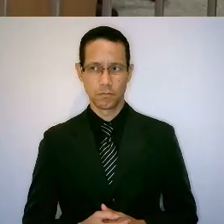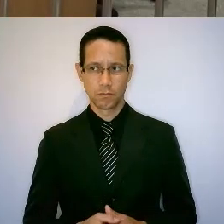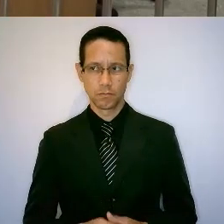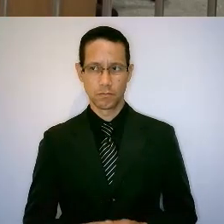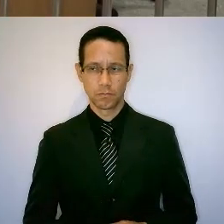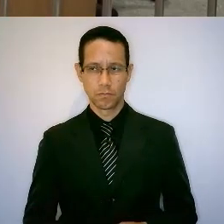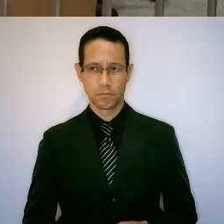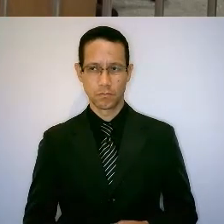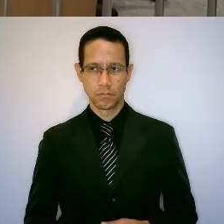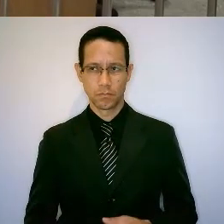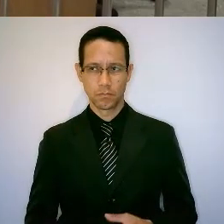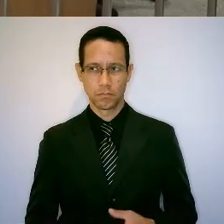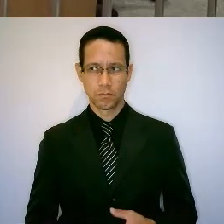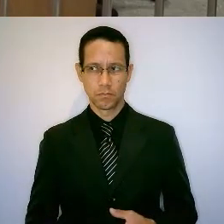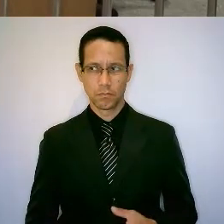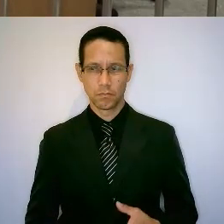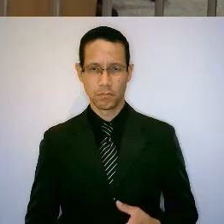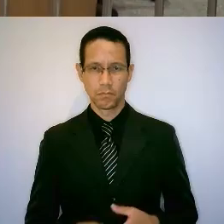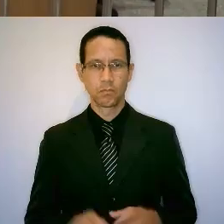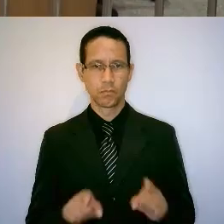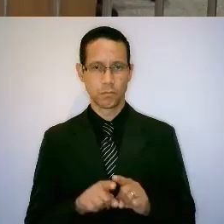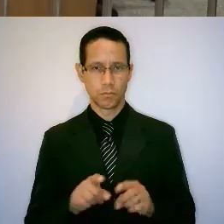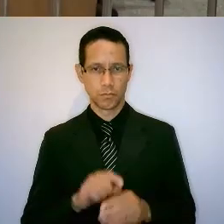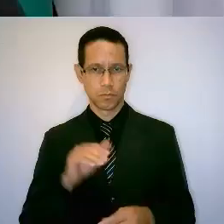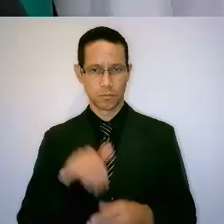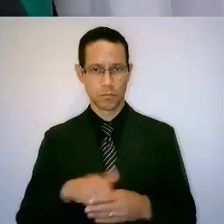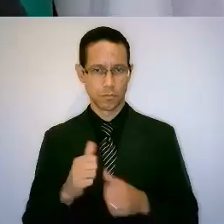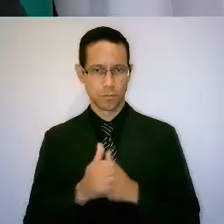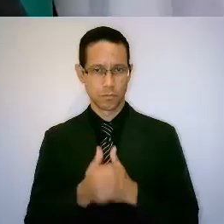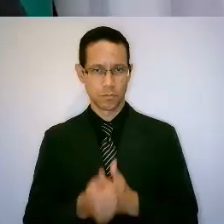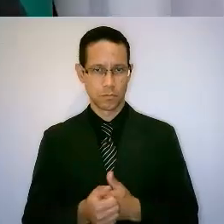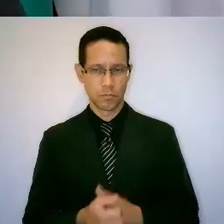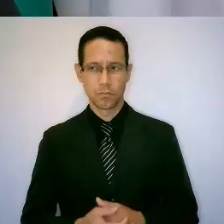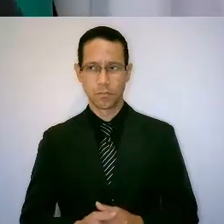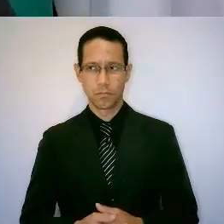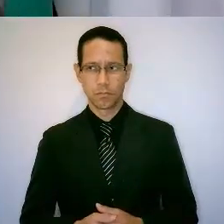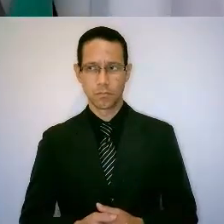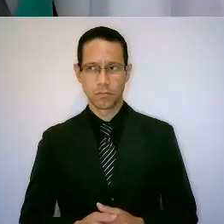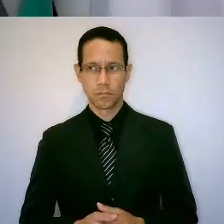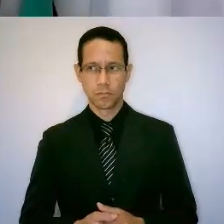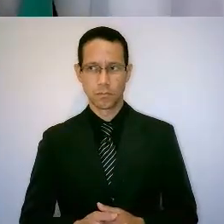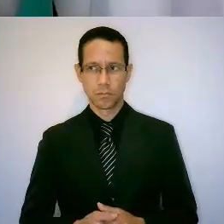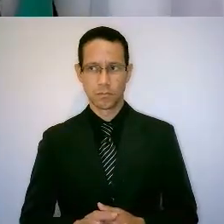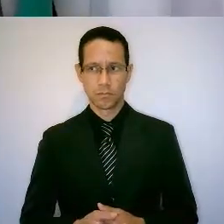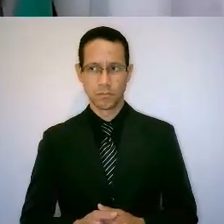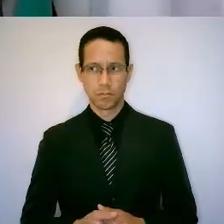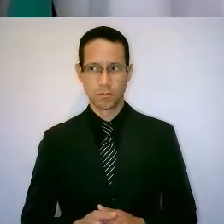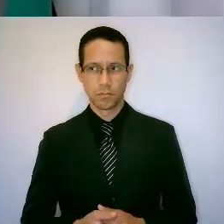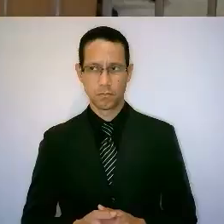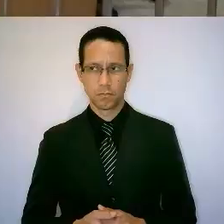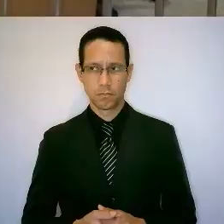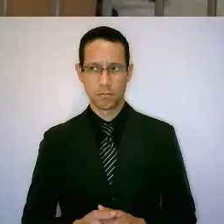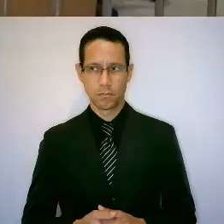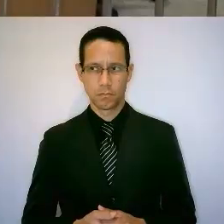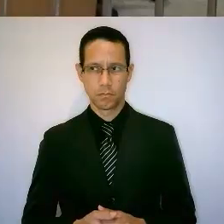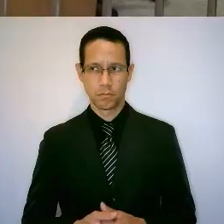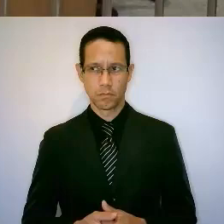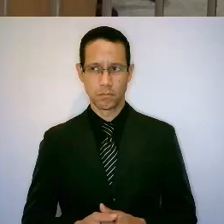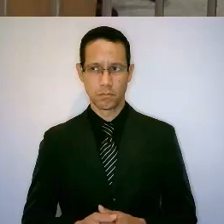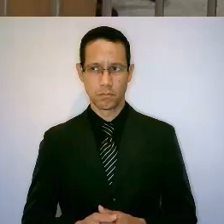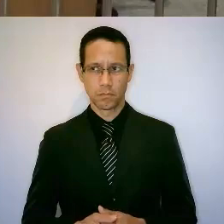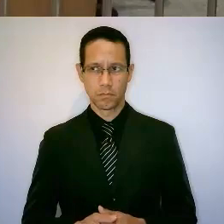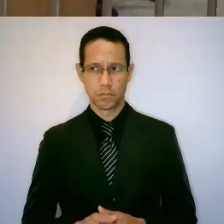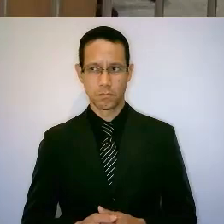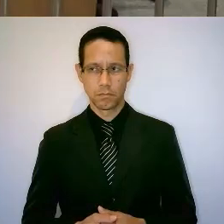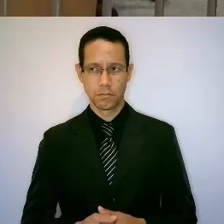também aparece o meu voto acompanhando e eu fiz o que a consulta e voltei né foi liberado então